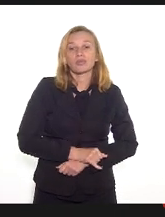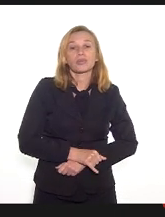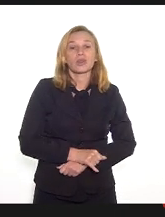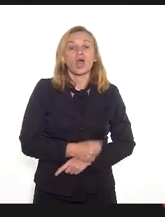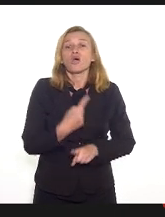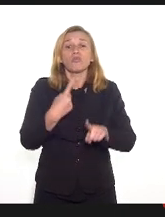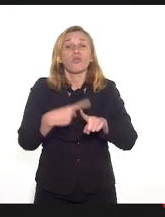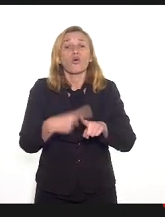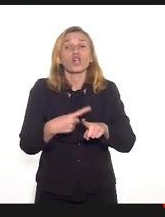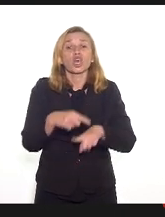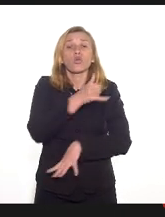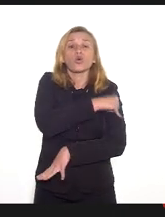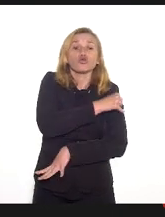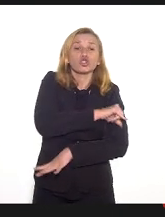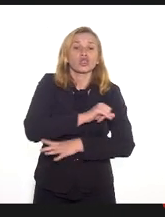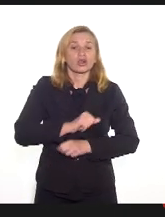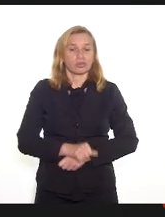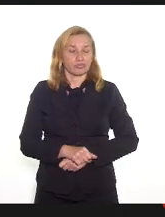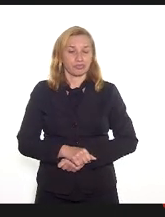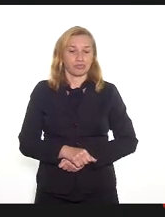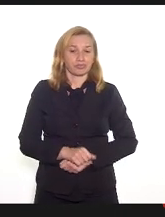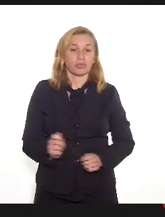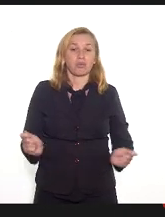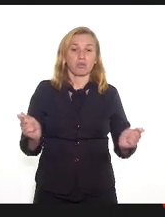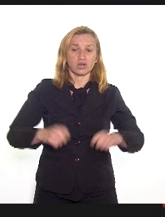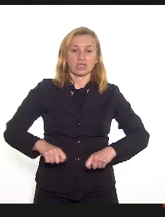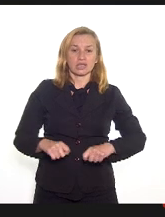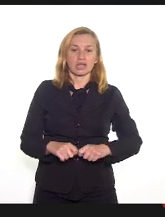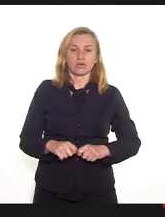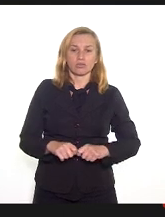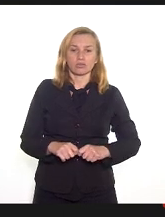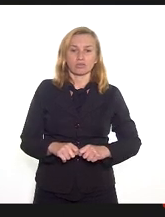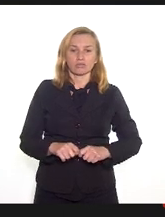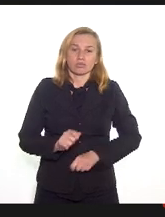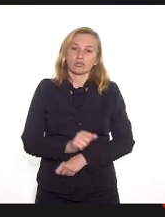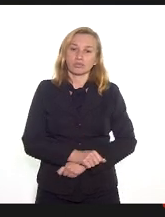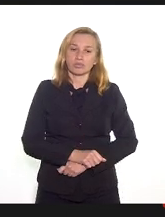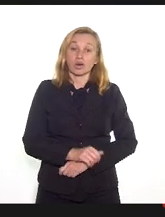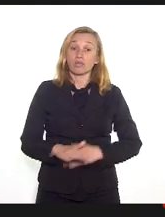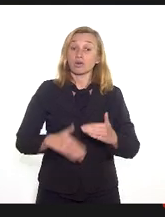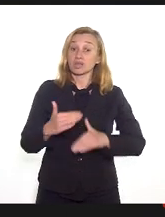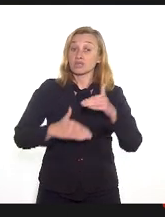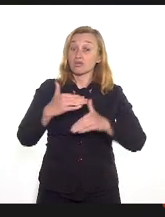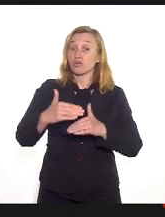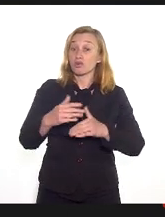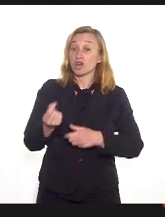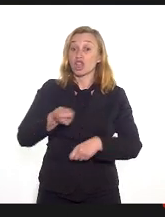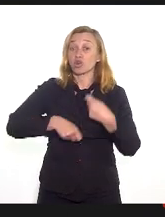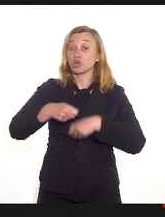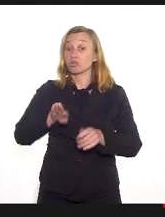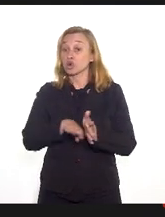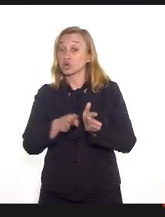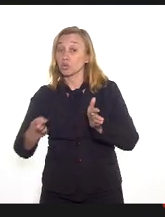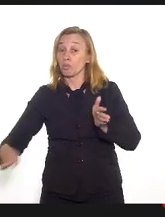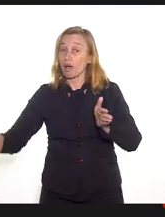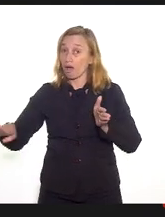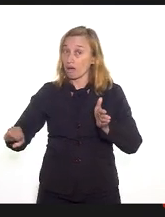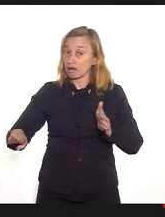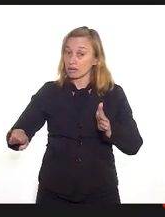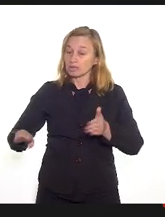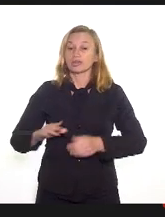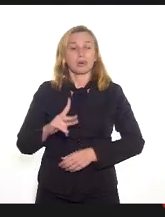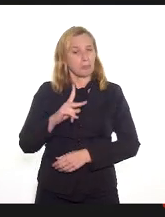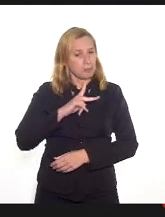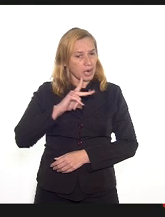Mas por que que o Rio de Janeiro ele tem um grande potencial para desenvolver a economia do mar e,